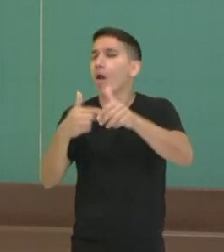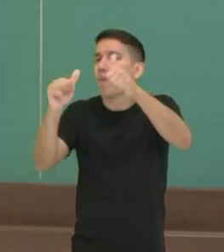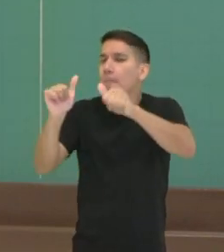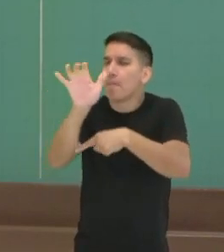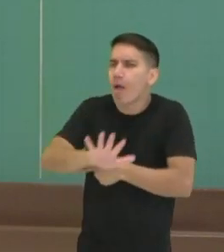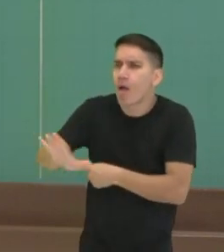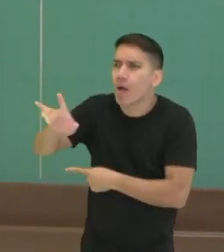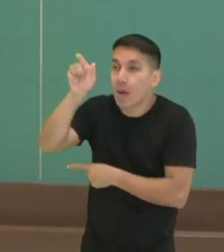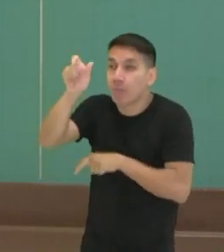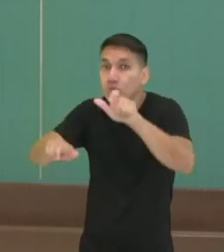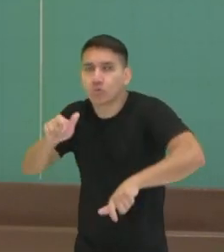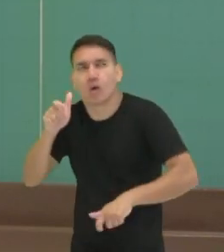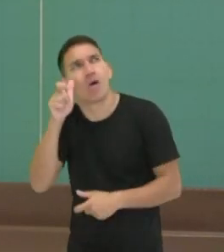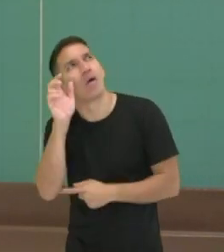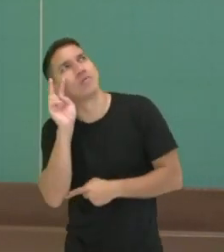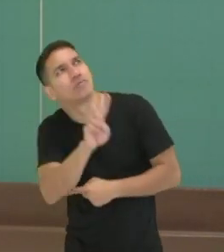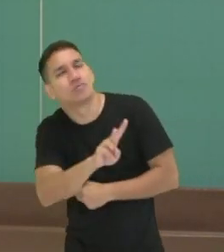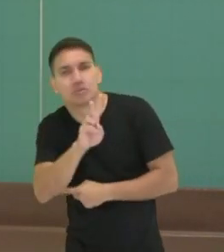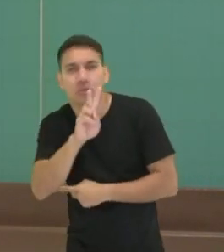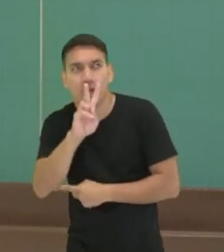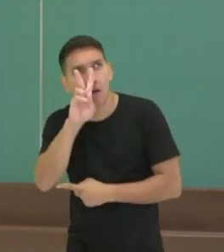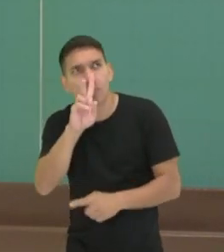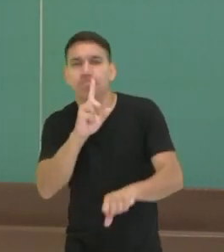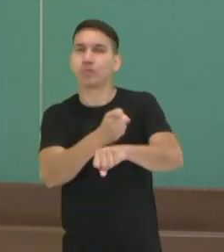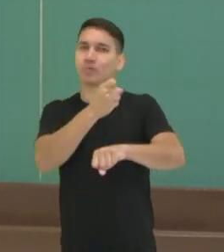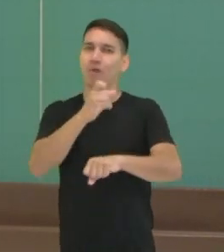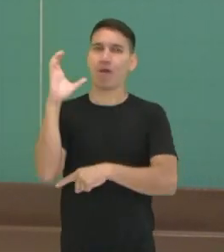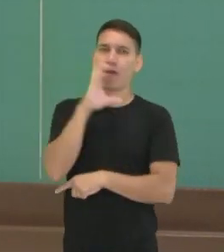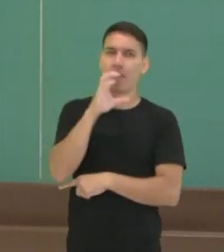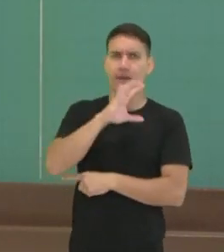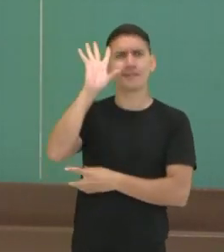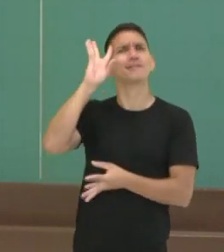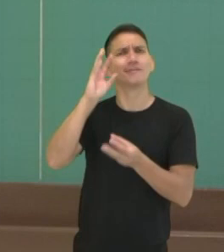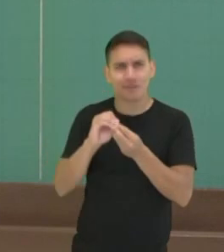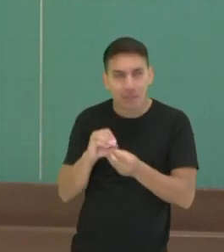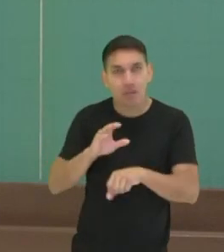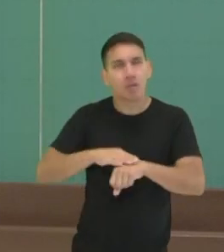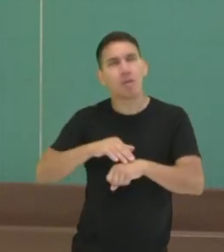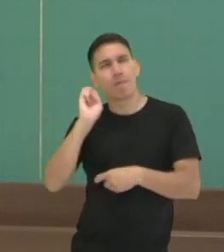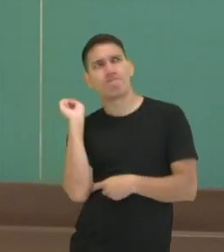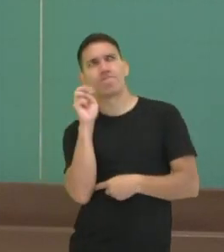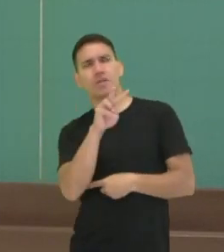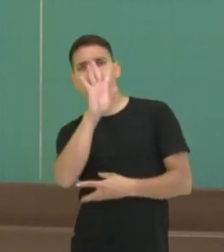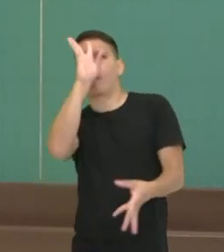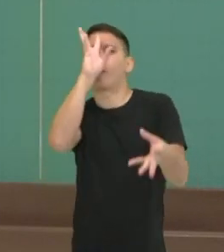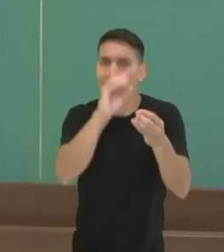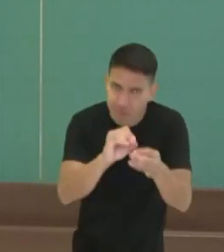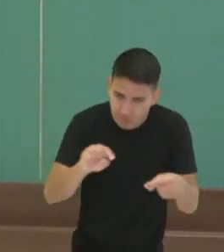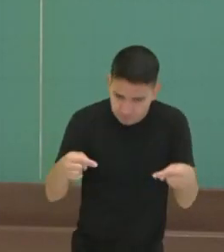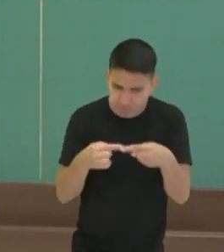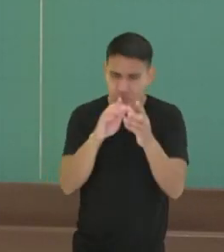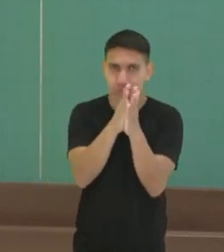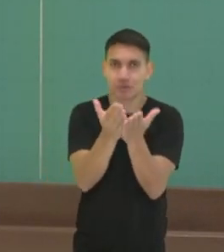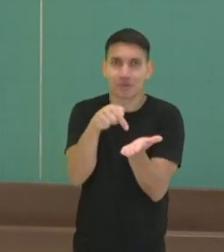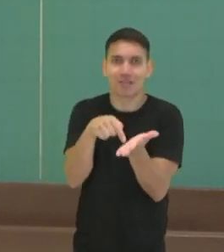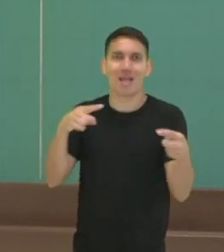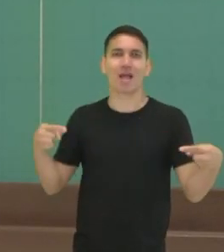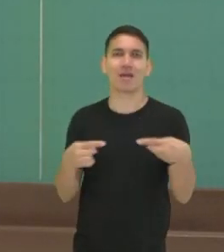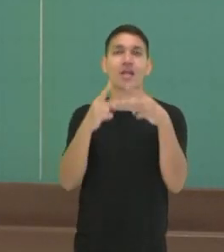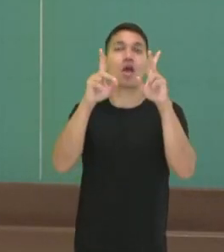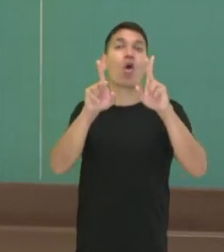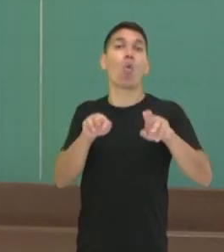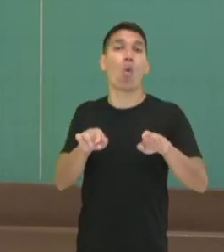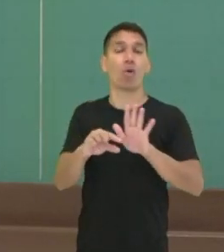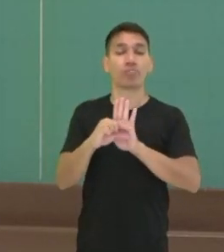uma interpretação rápida. O momento figurativo que a pessoa olhasse aquilo e interpretasse que aquilo está falando de tal